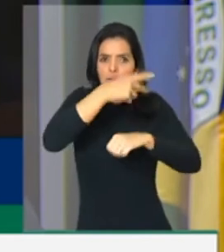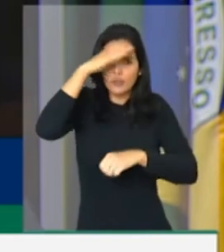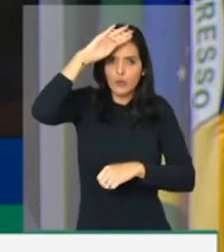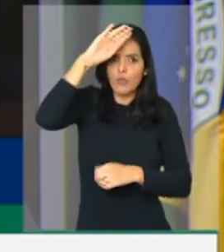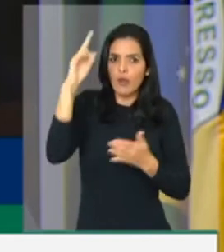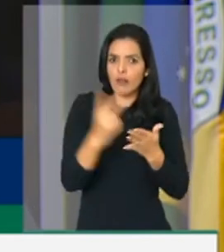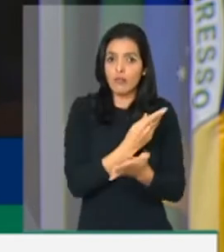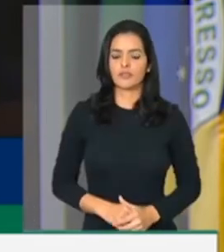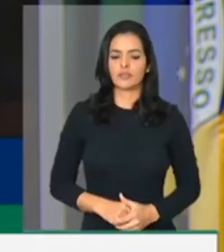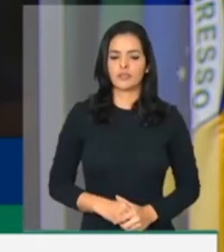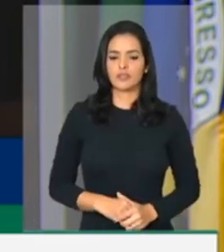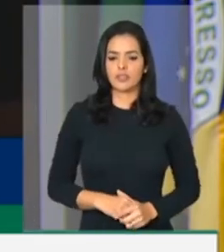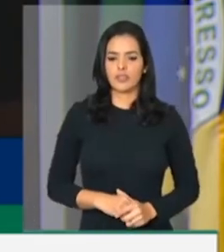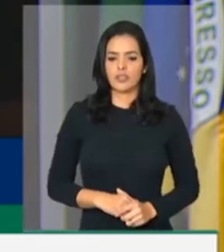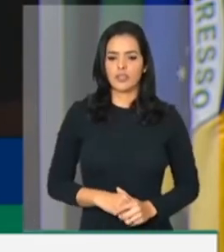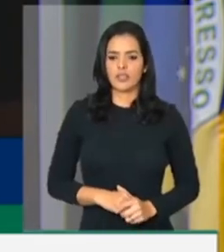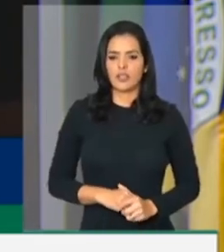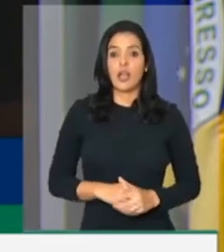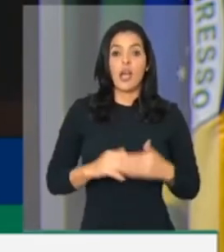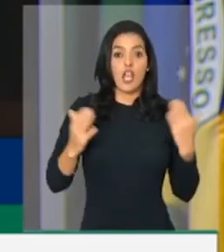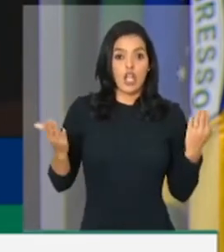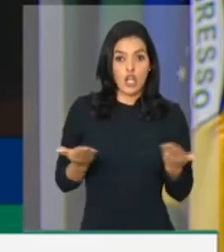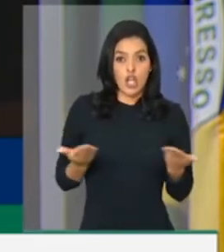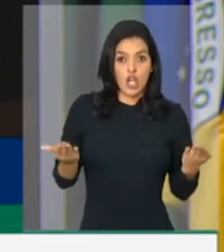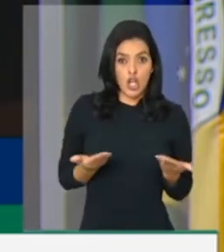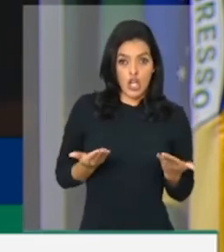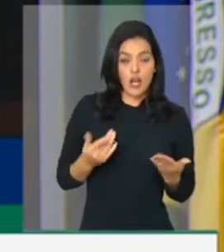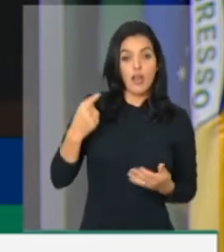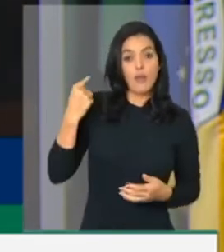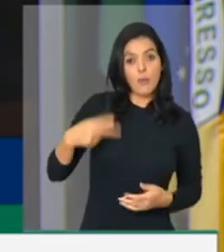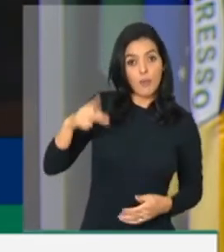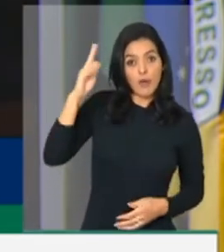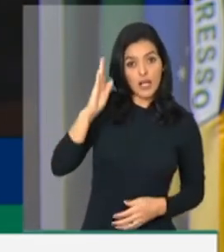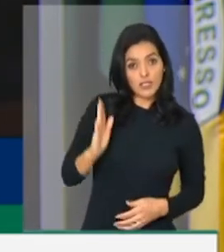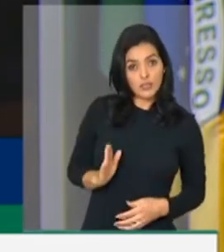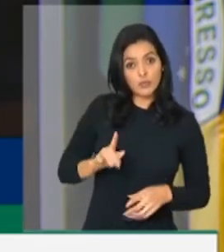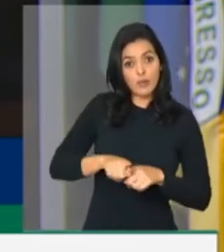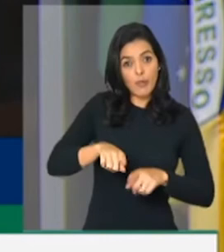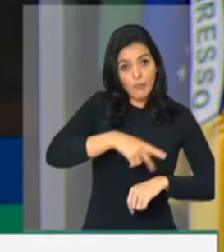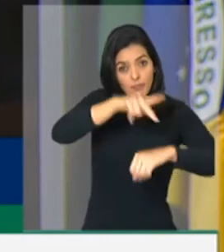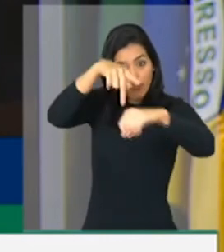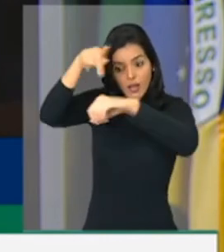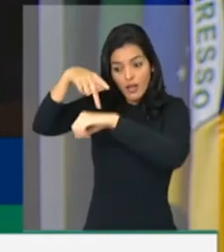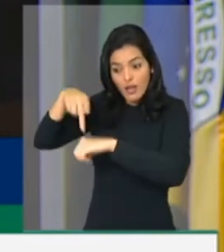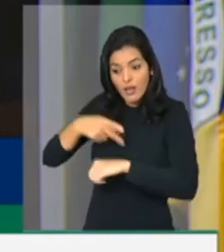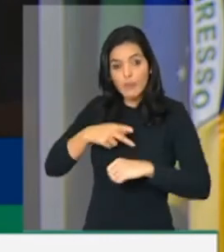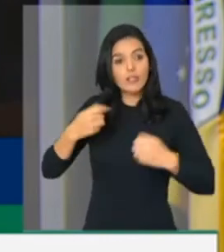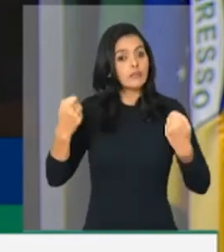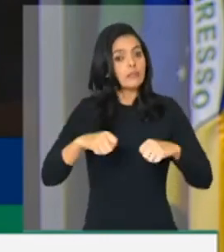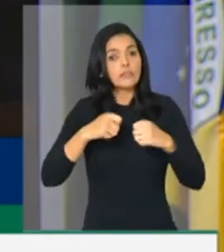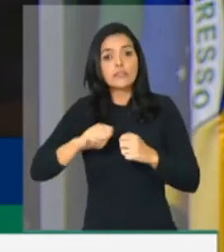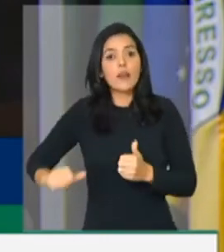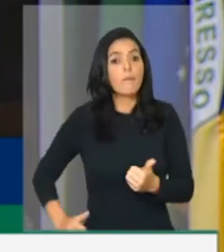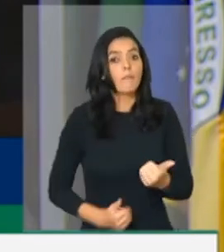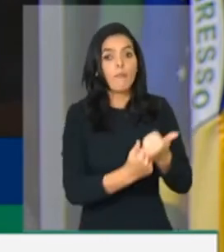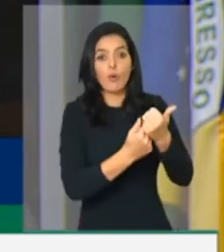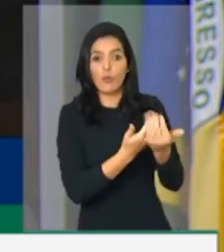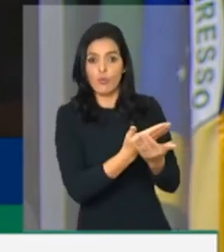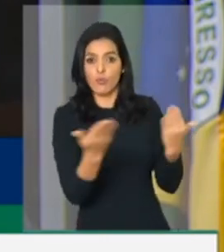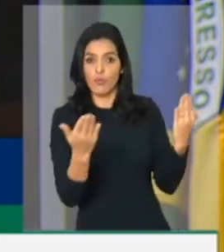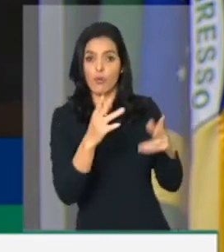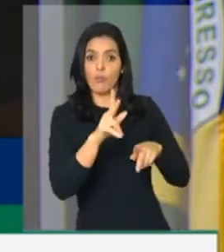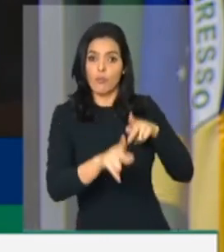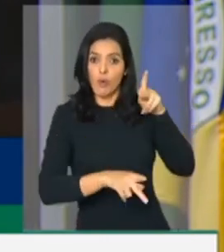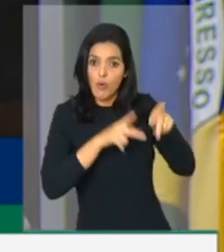com a Venezuela chegou a hora do Brasil e no resto do mundo expressaram seu apoio aos